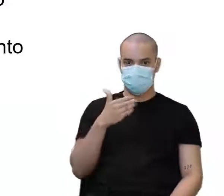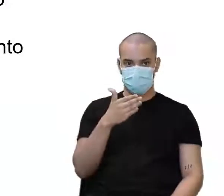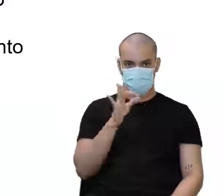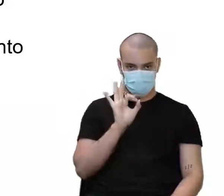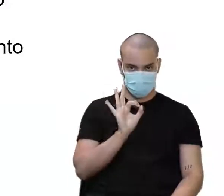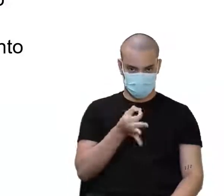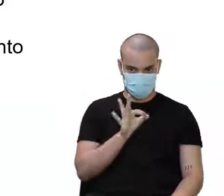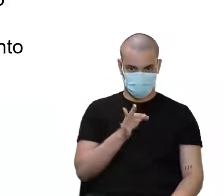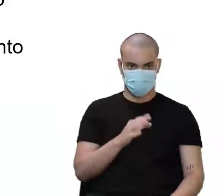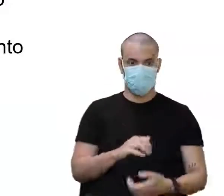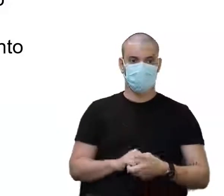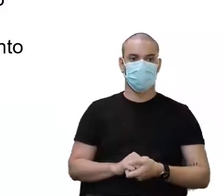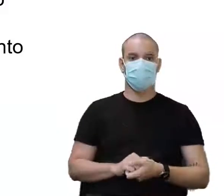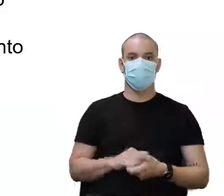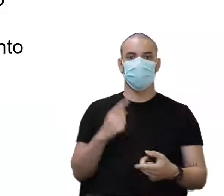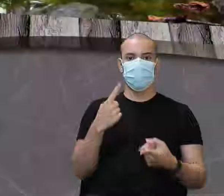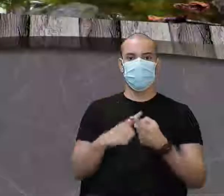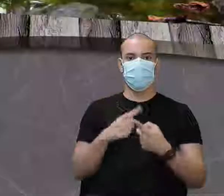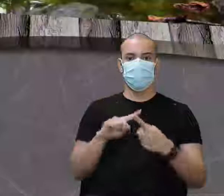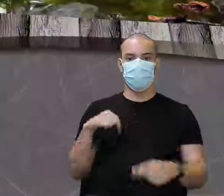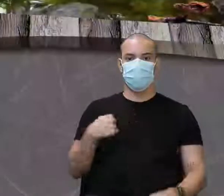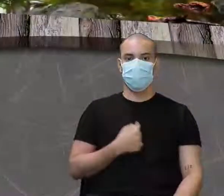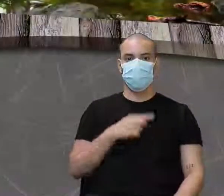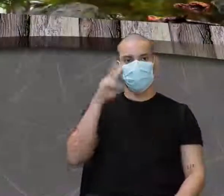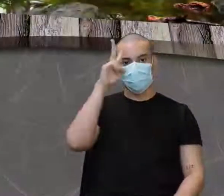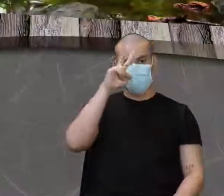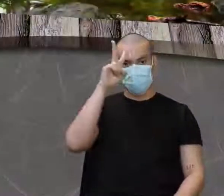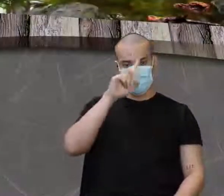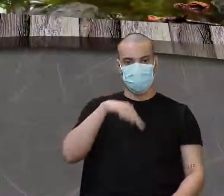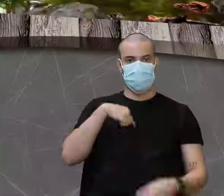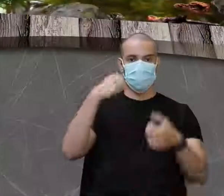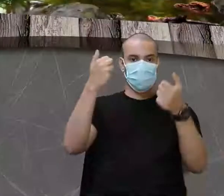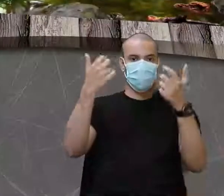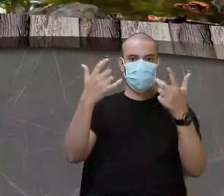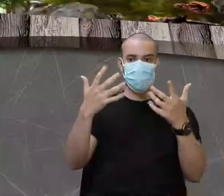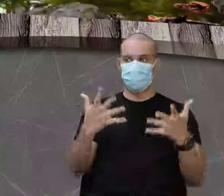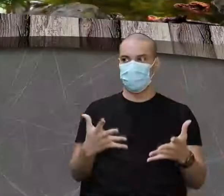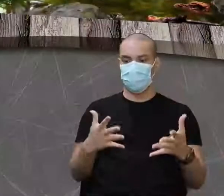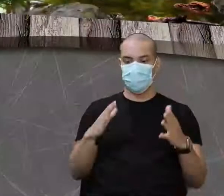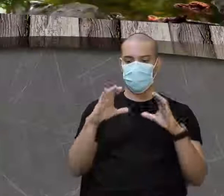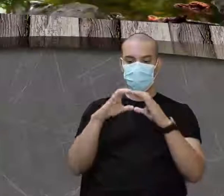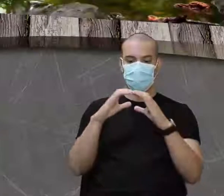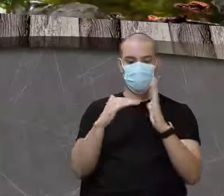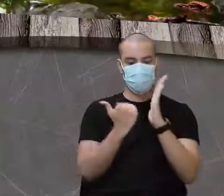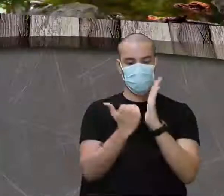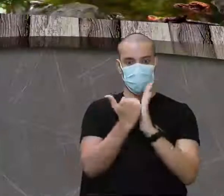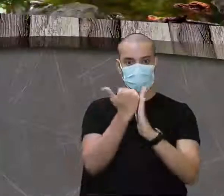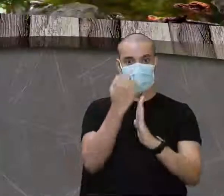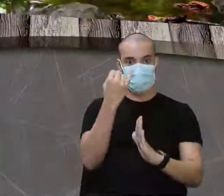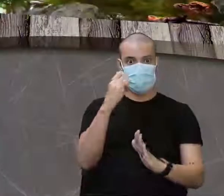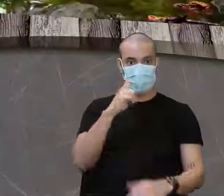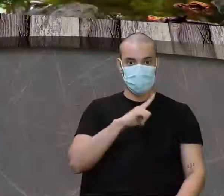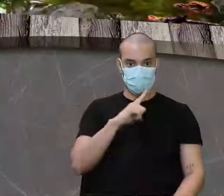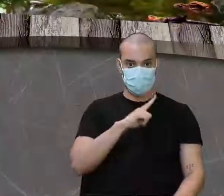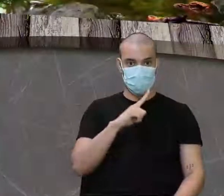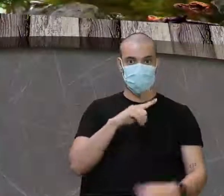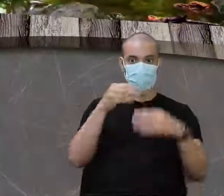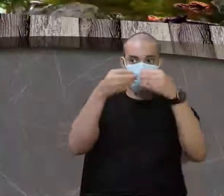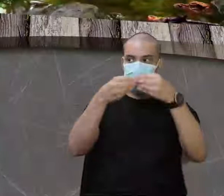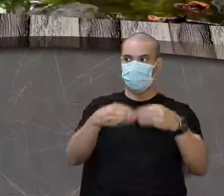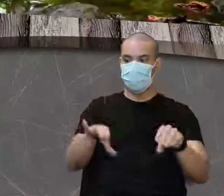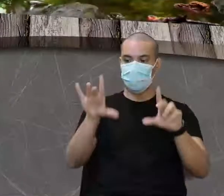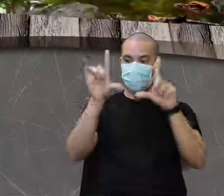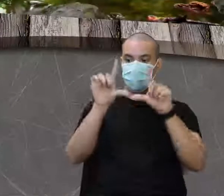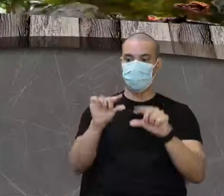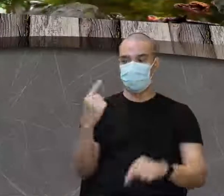sardinhas, tá bom? Porque a gente tem que lembrar que a gente está falando de uma cadeia alimentar. Então, se eu tiver o prejuízo, a